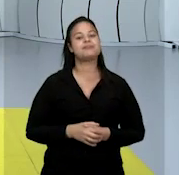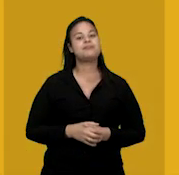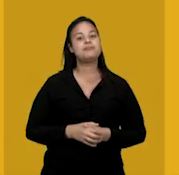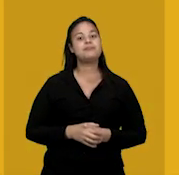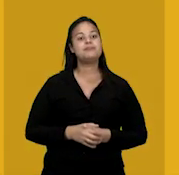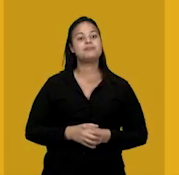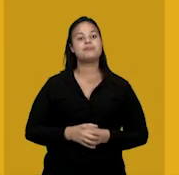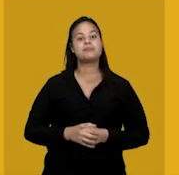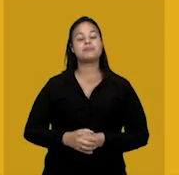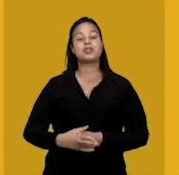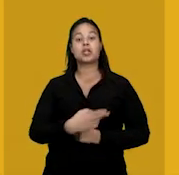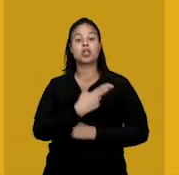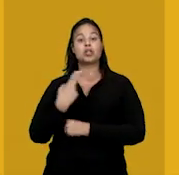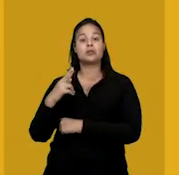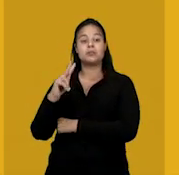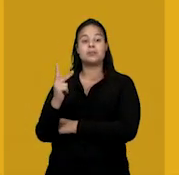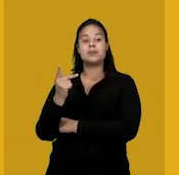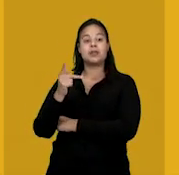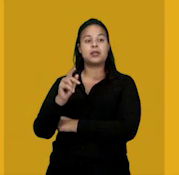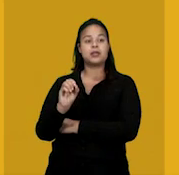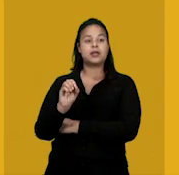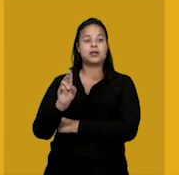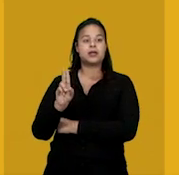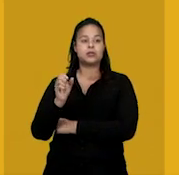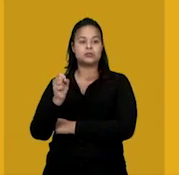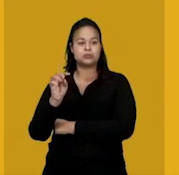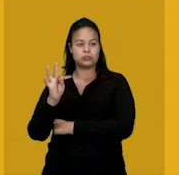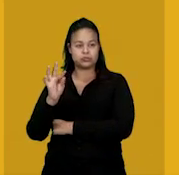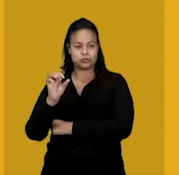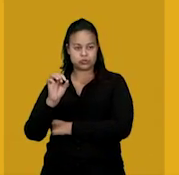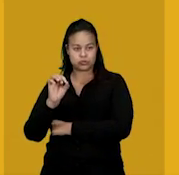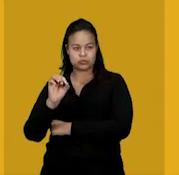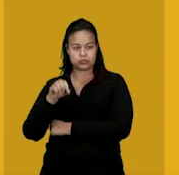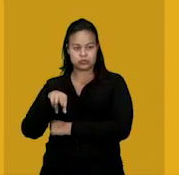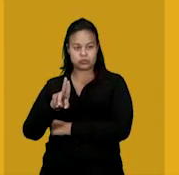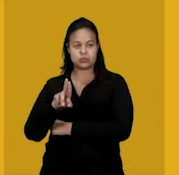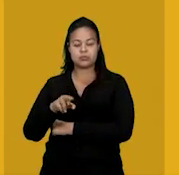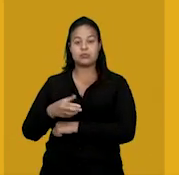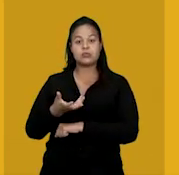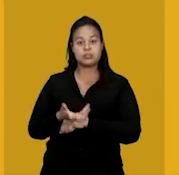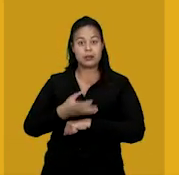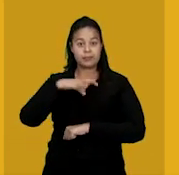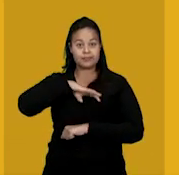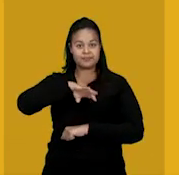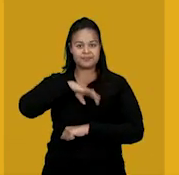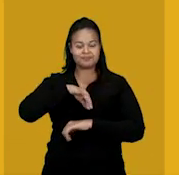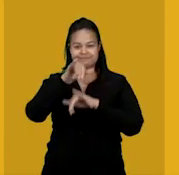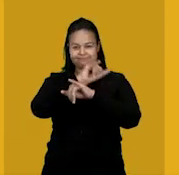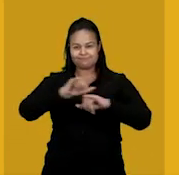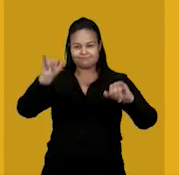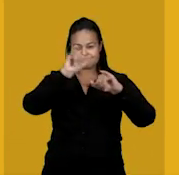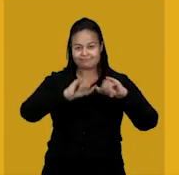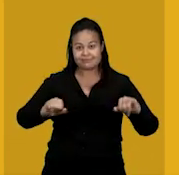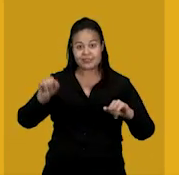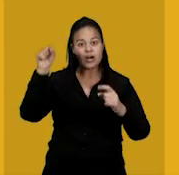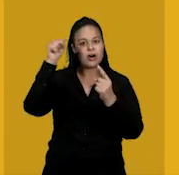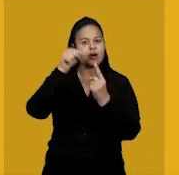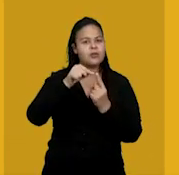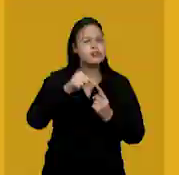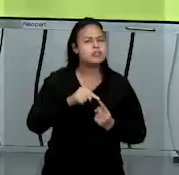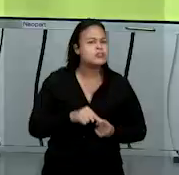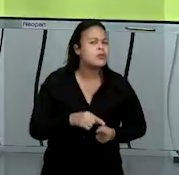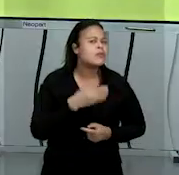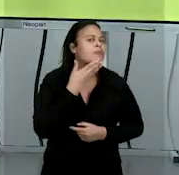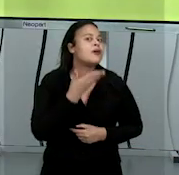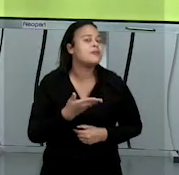Meu nome é Raulston Breno Mota, língua portuguesa, e o assunto de hoje é publicidade e intenções. E eu